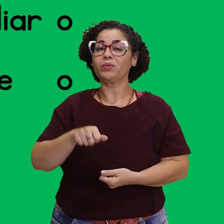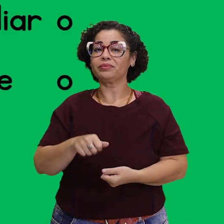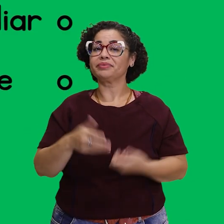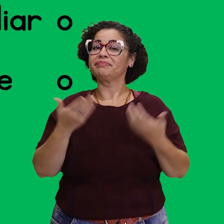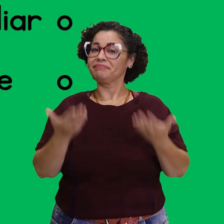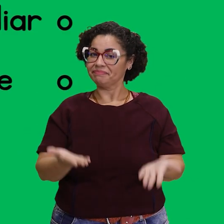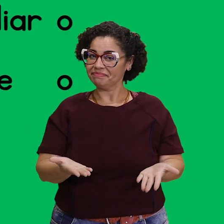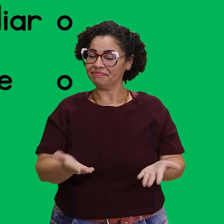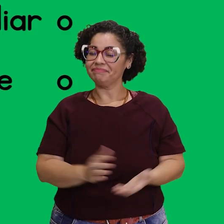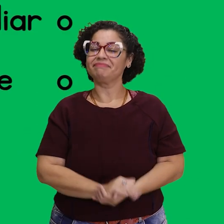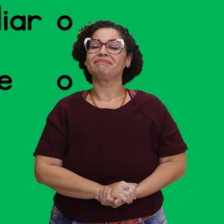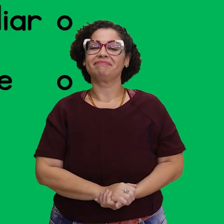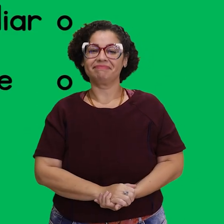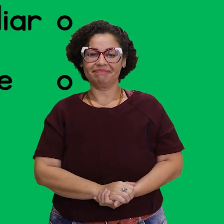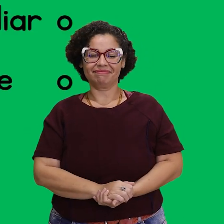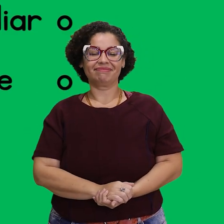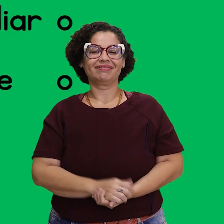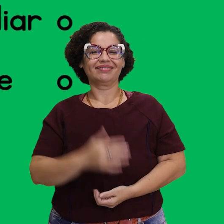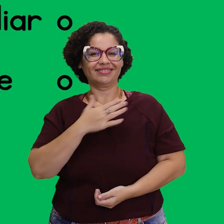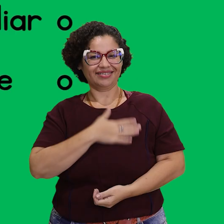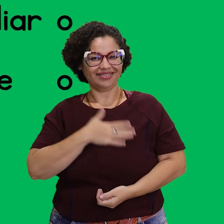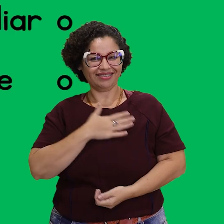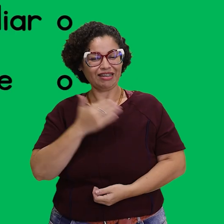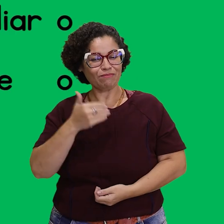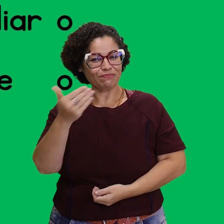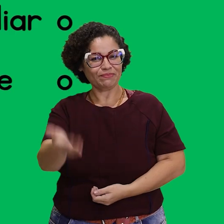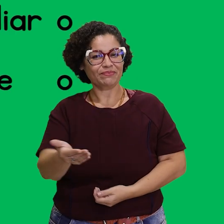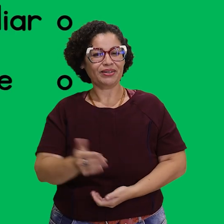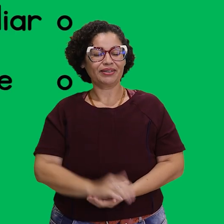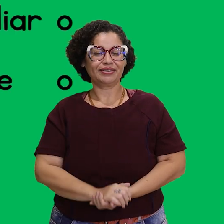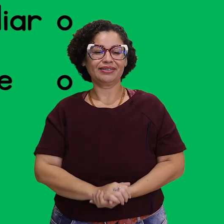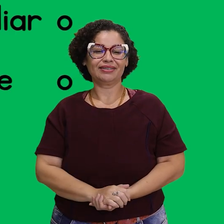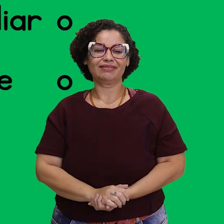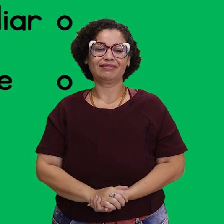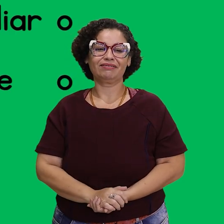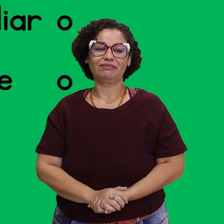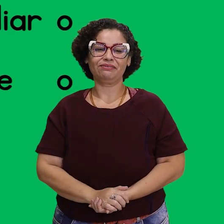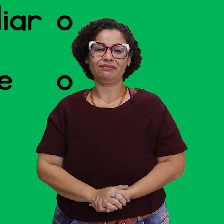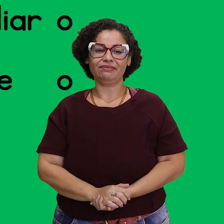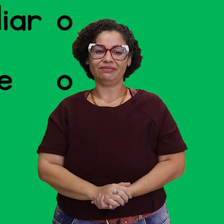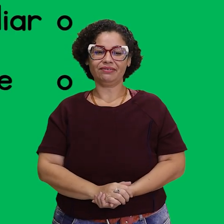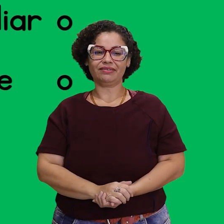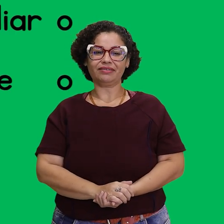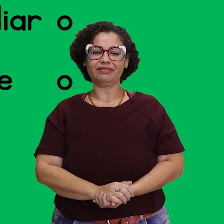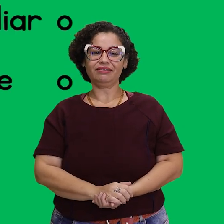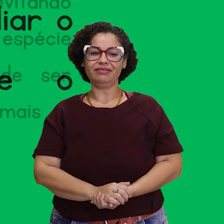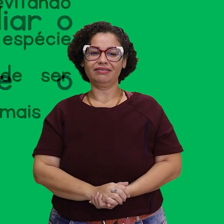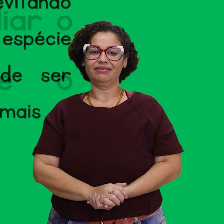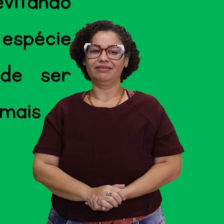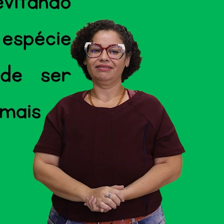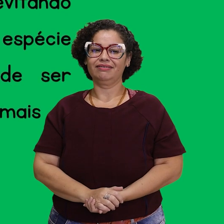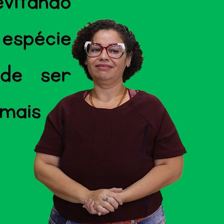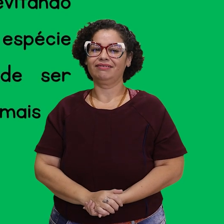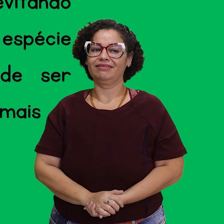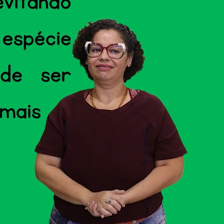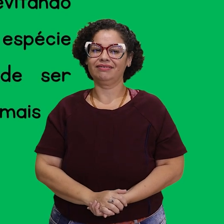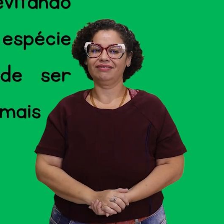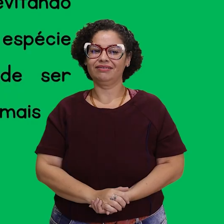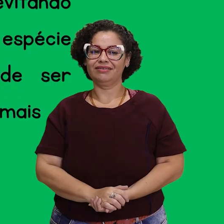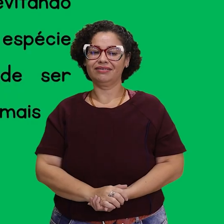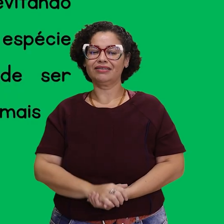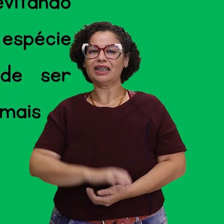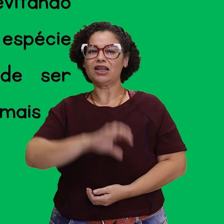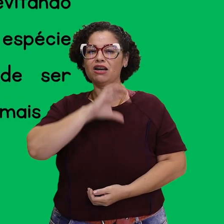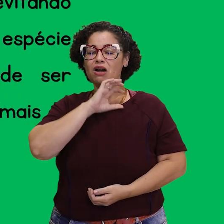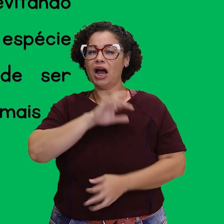mundo, certo? Gostaram? Vamos ao próximo? Olha o próximo. Olha isso